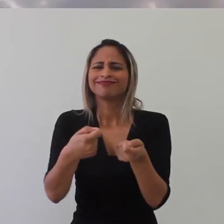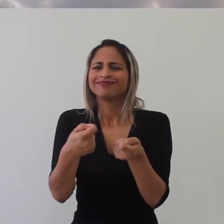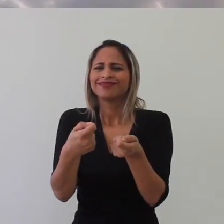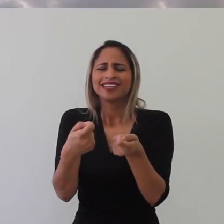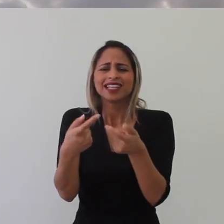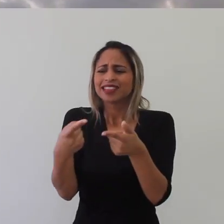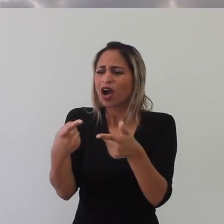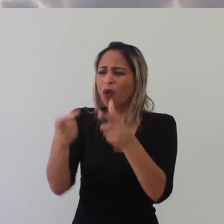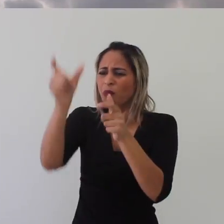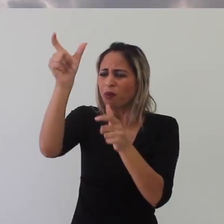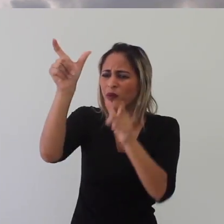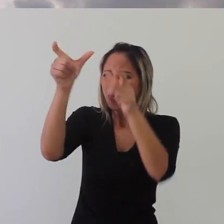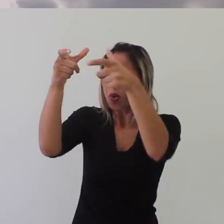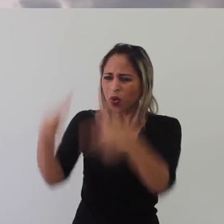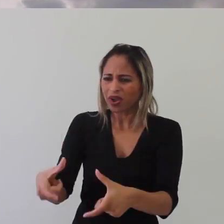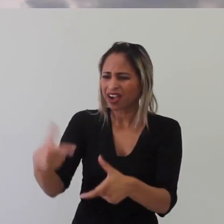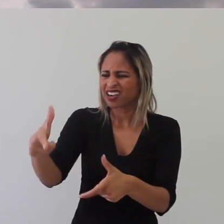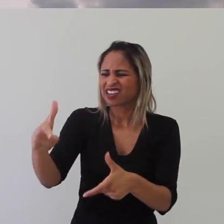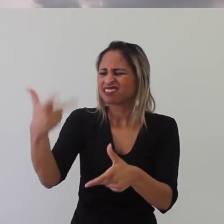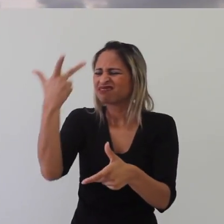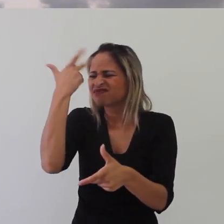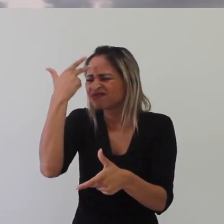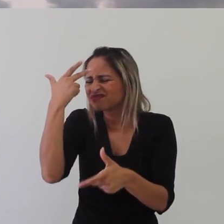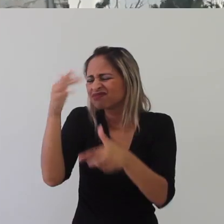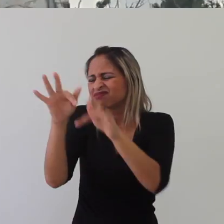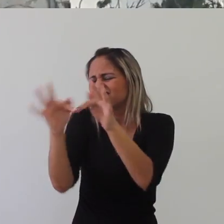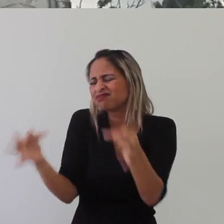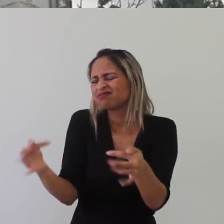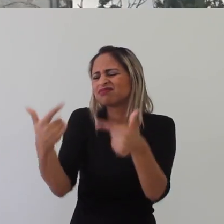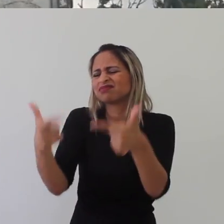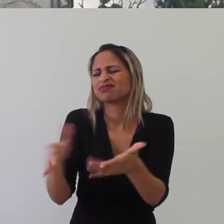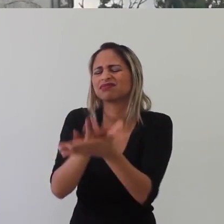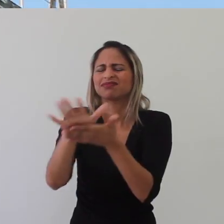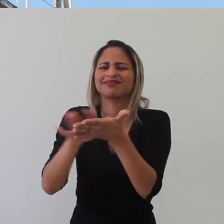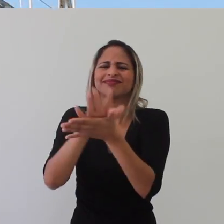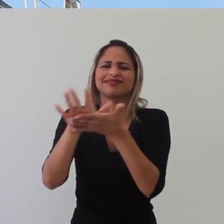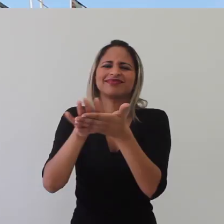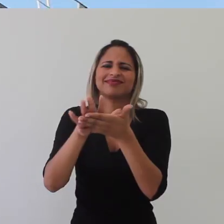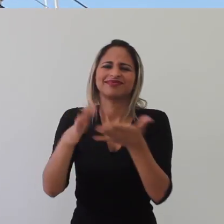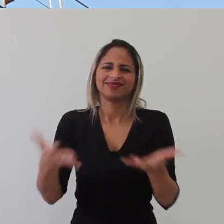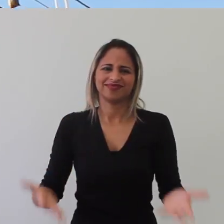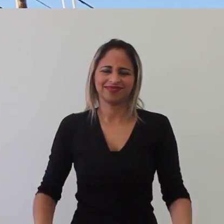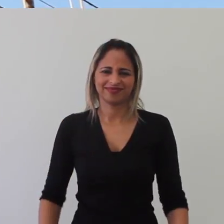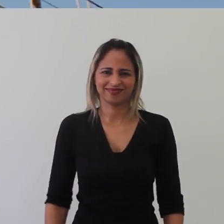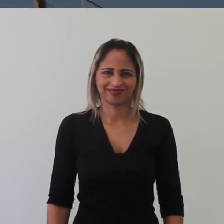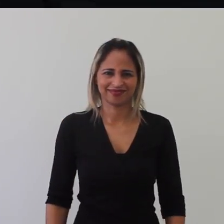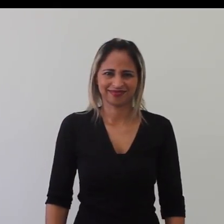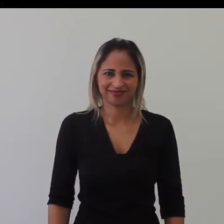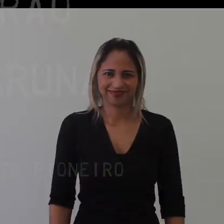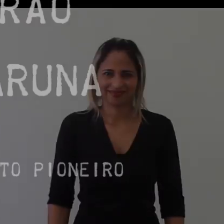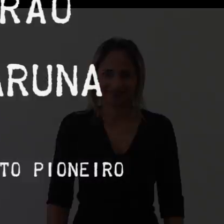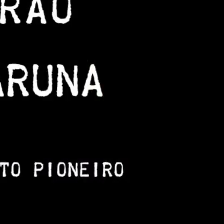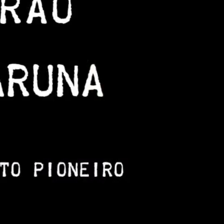os governantes, para os administradores, ele não existe. Coisa comum, não existe.